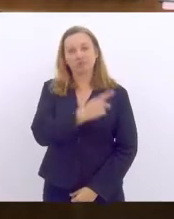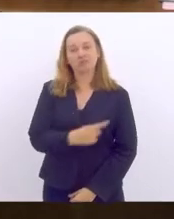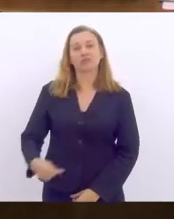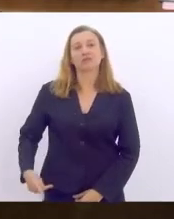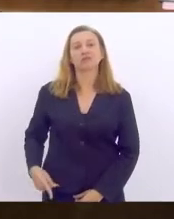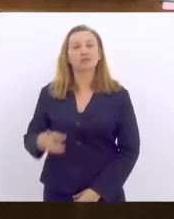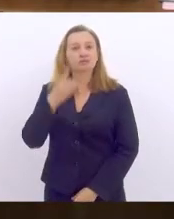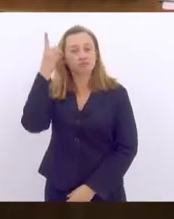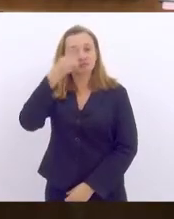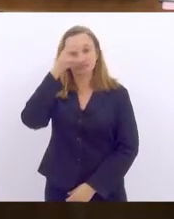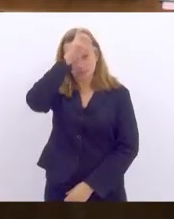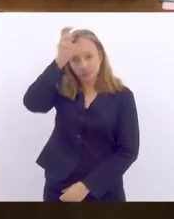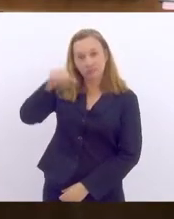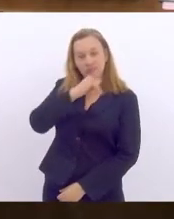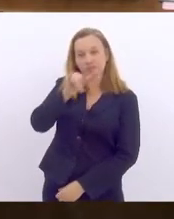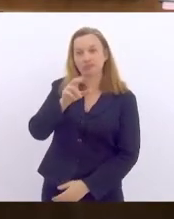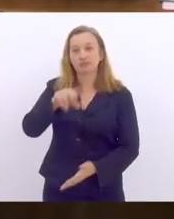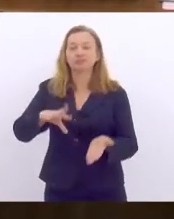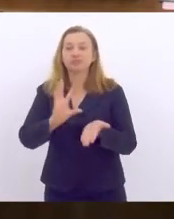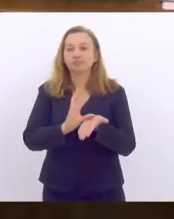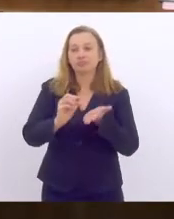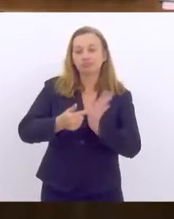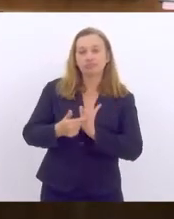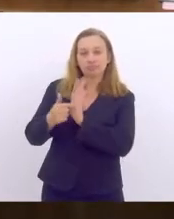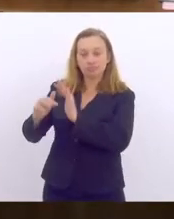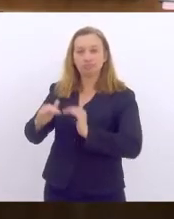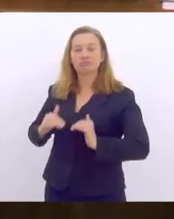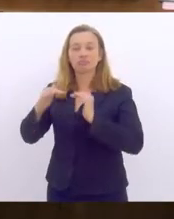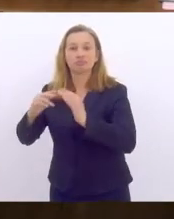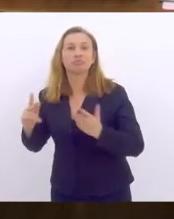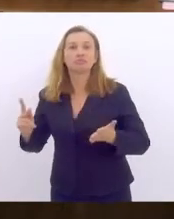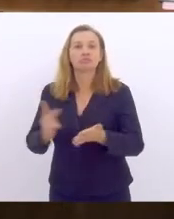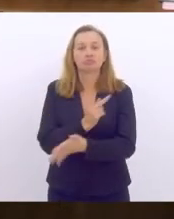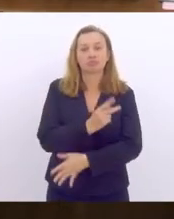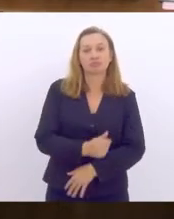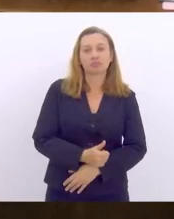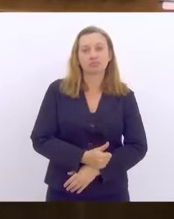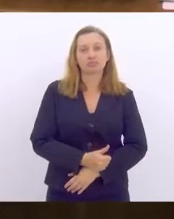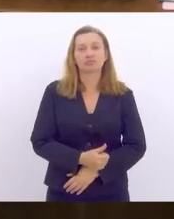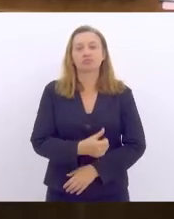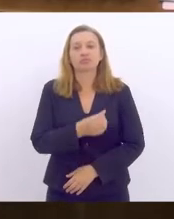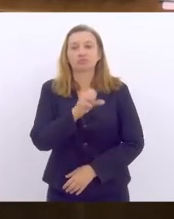Tia Ju, a ata reflete com exatidão o ocorrido na